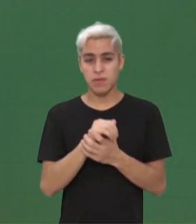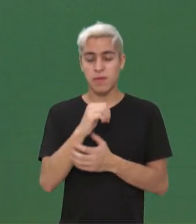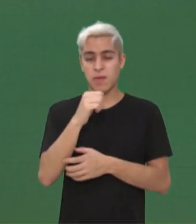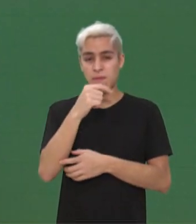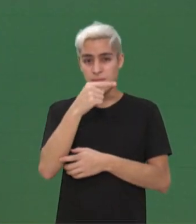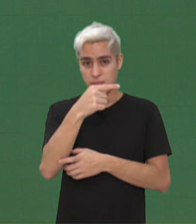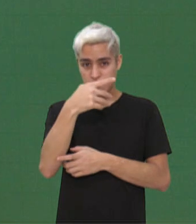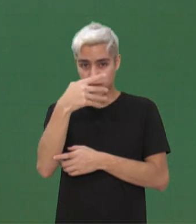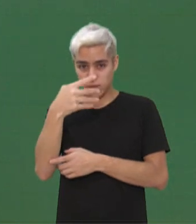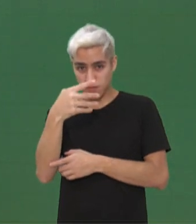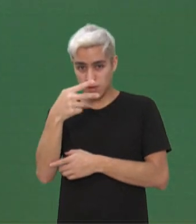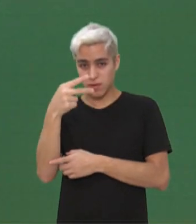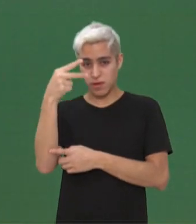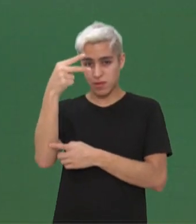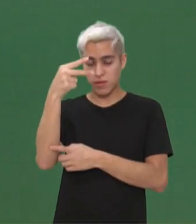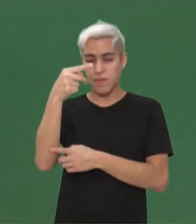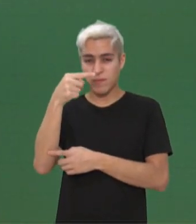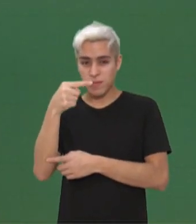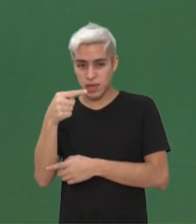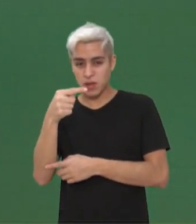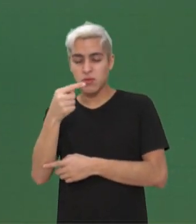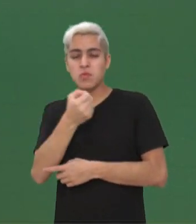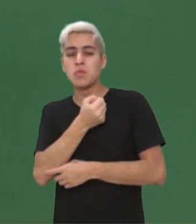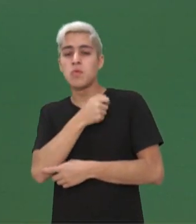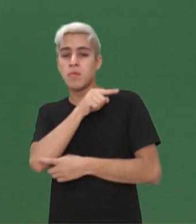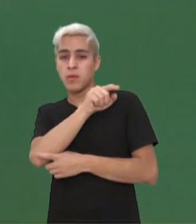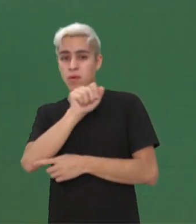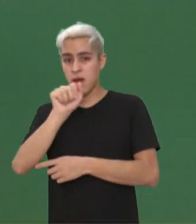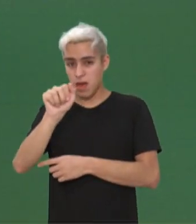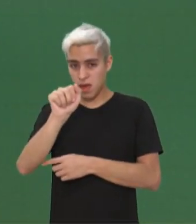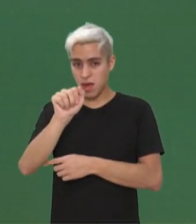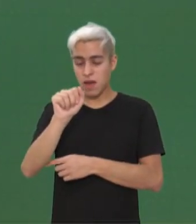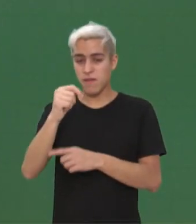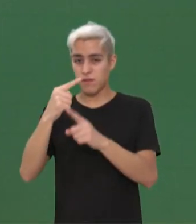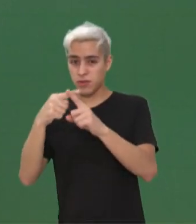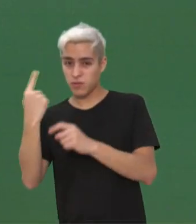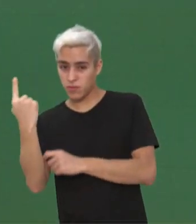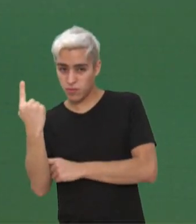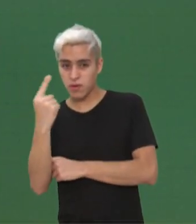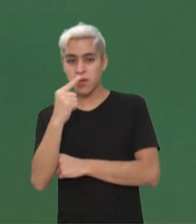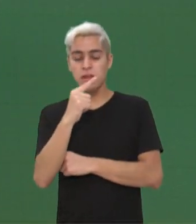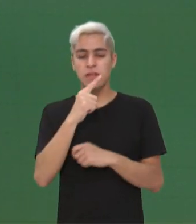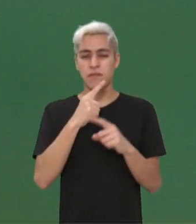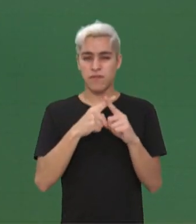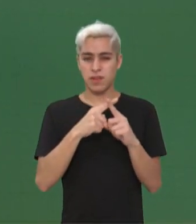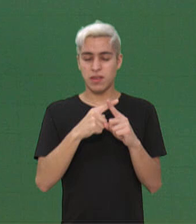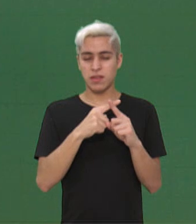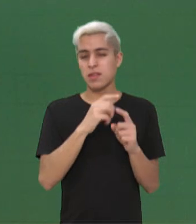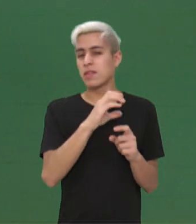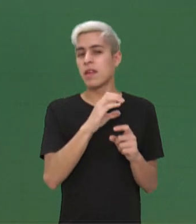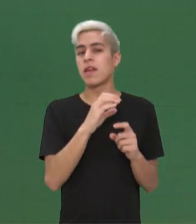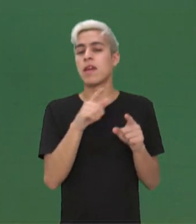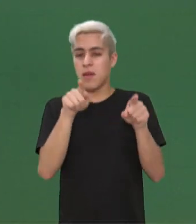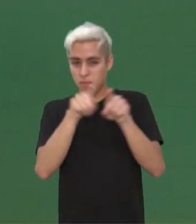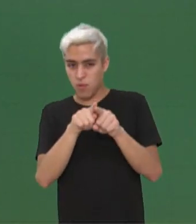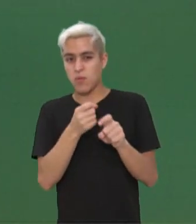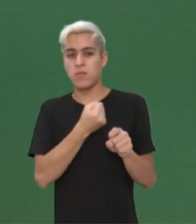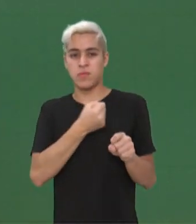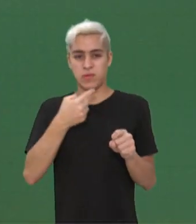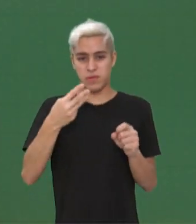4 vezes o valor de A, que é menos 1, vezes o valor de C, que é o 3.